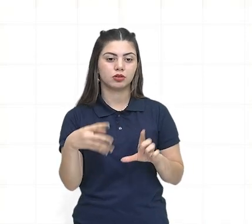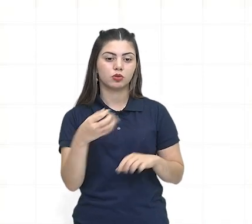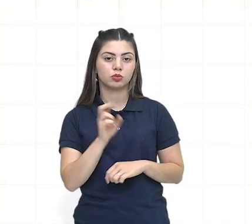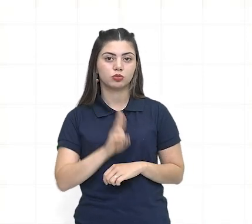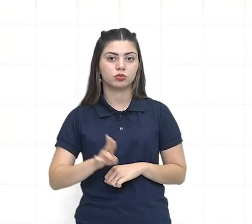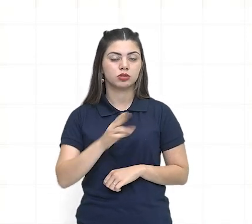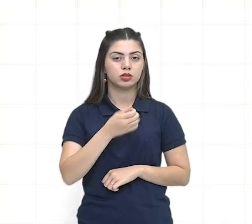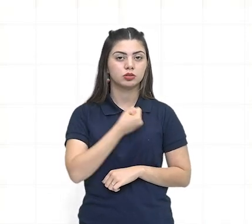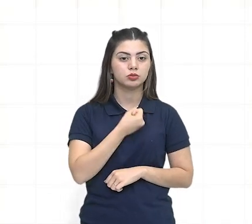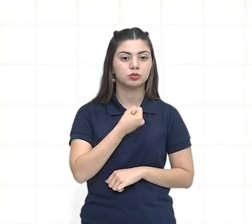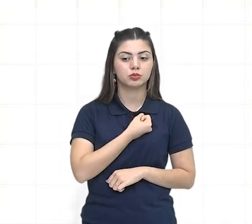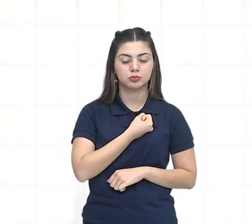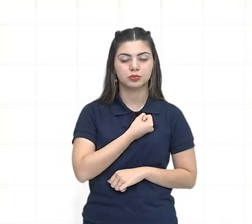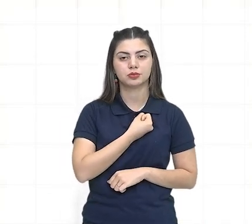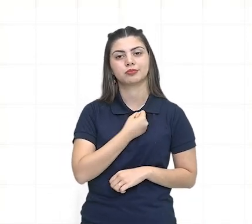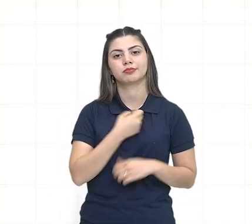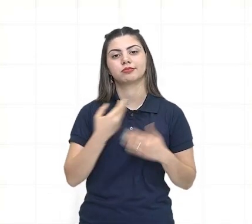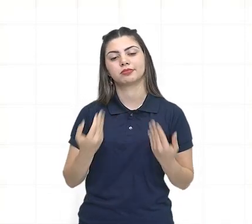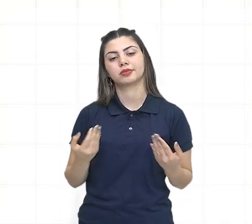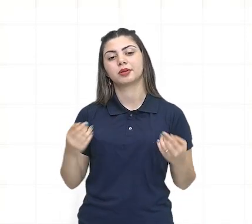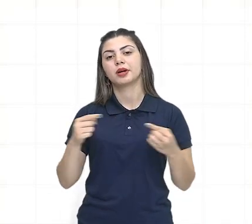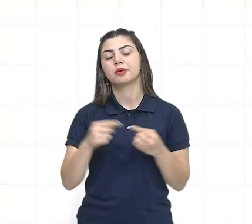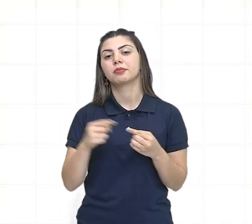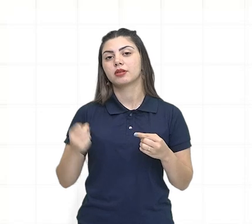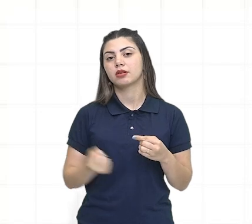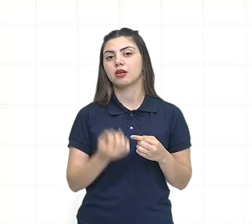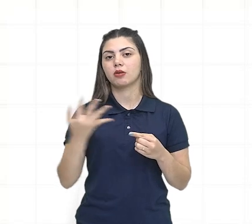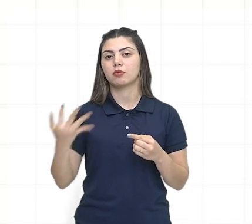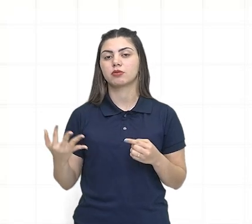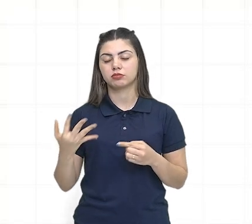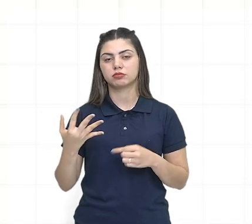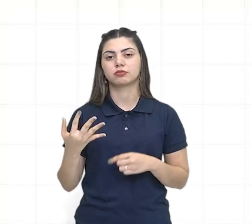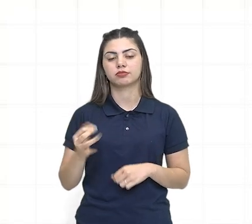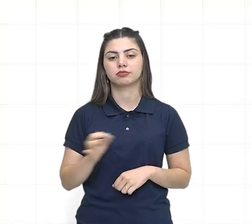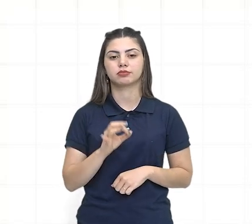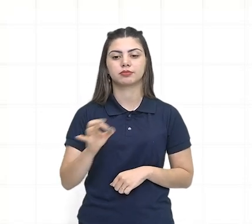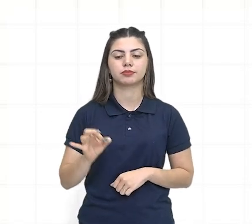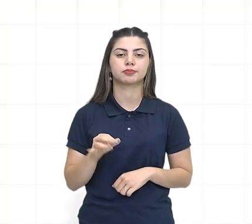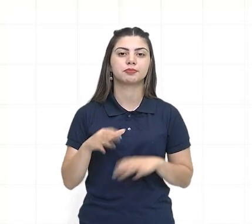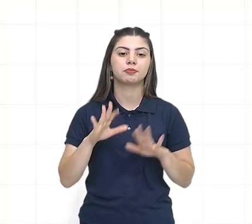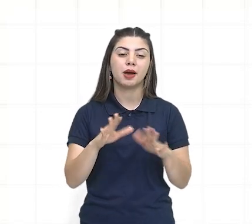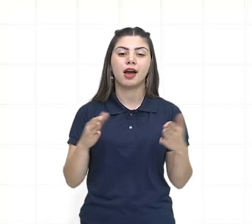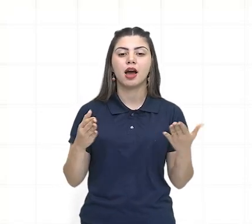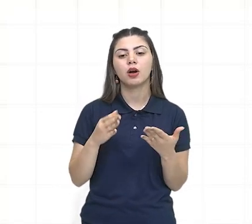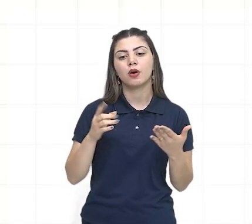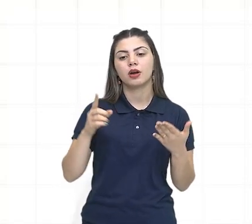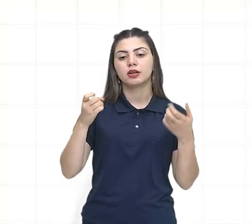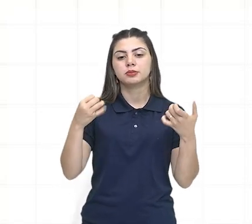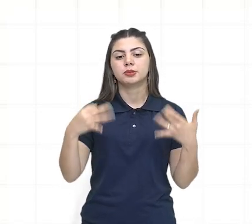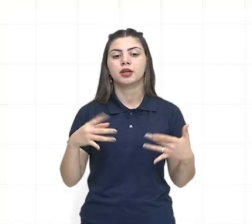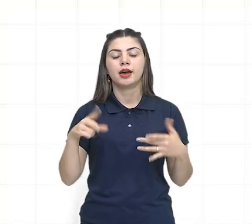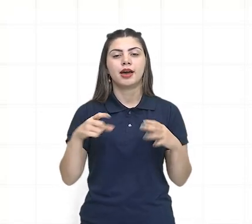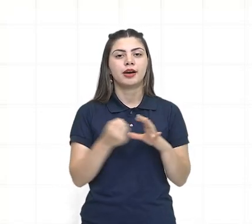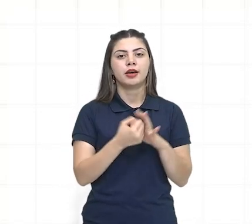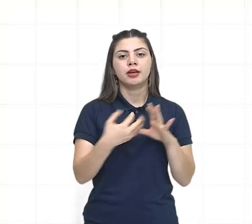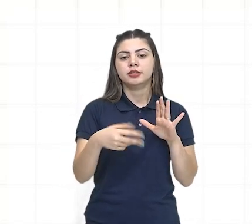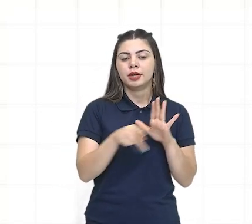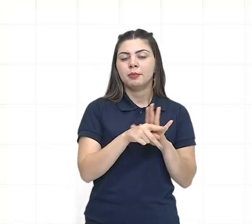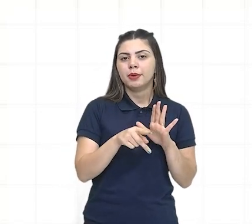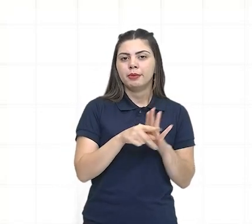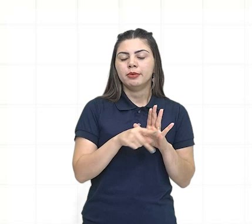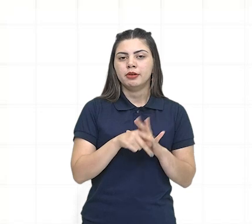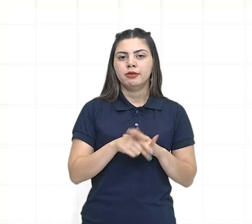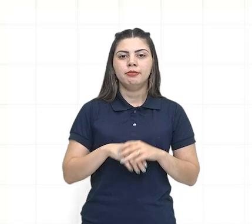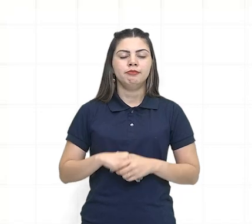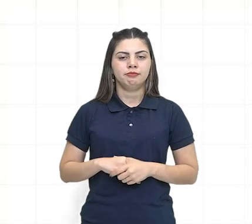Valores numéricos, nós vamos estar falando de quantidade numérica, de números, tá? E aqui não, características são específicas e